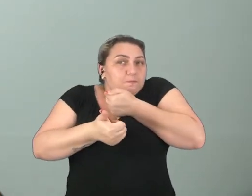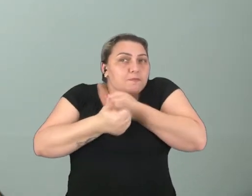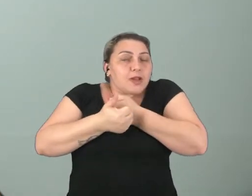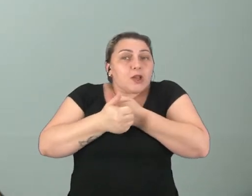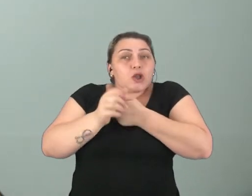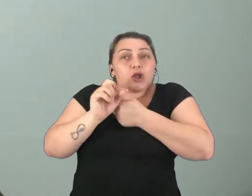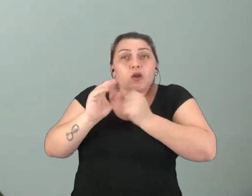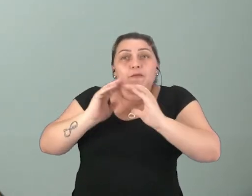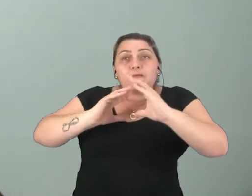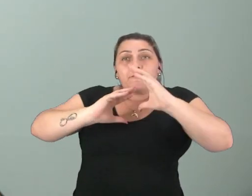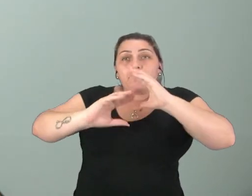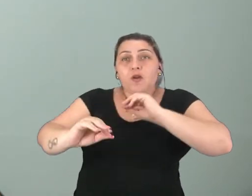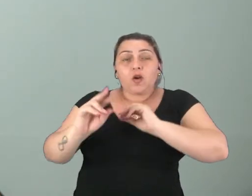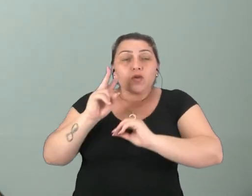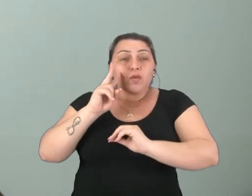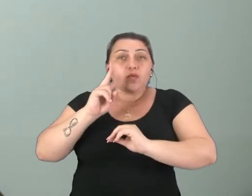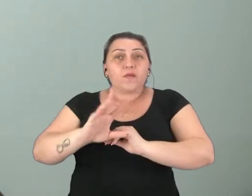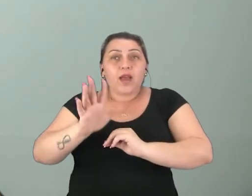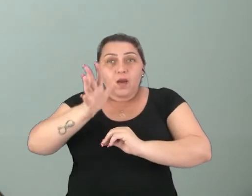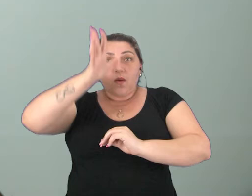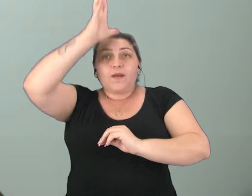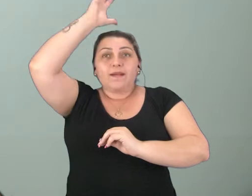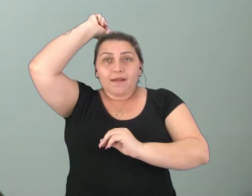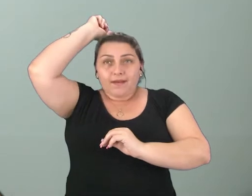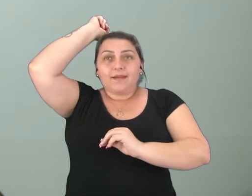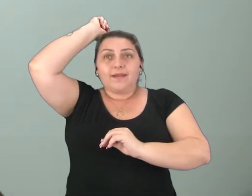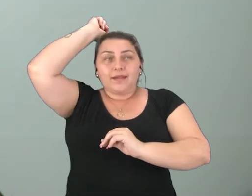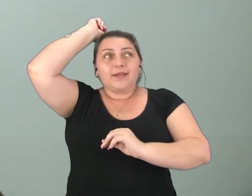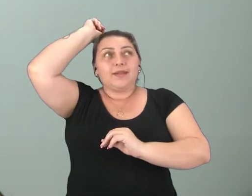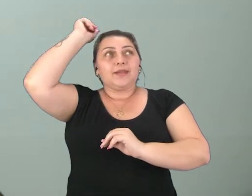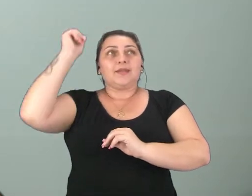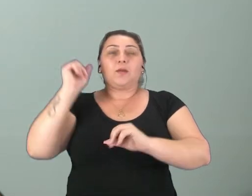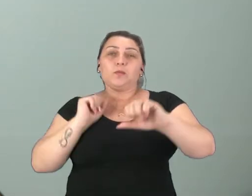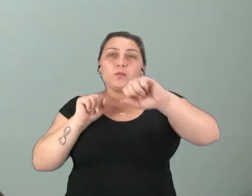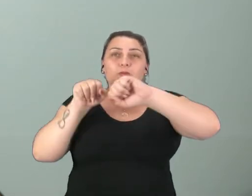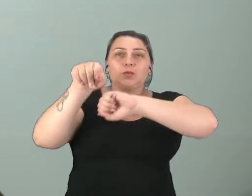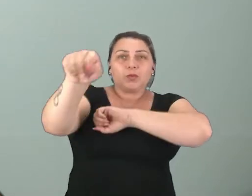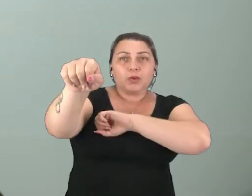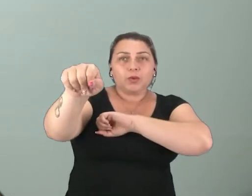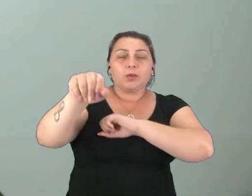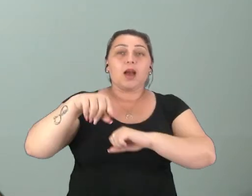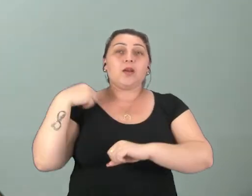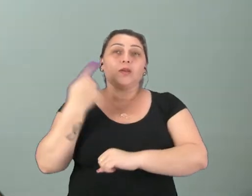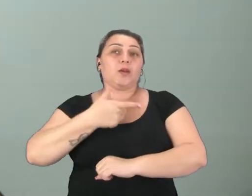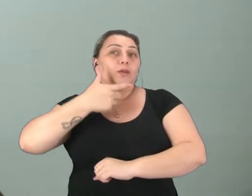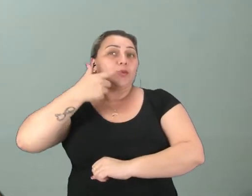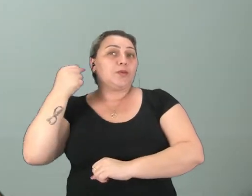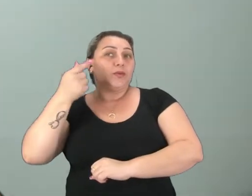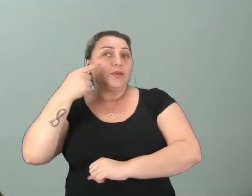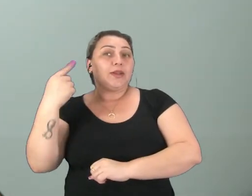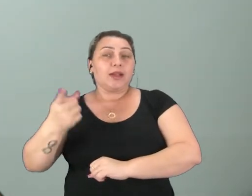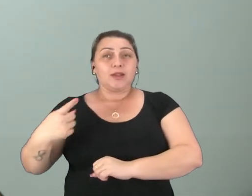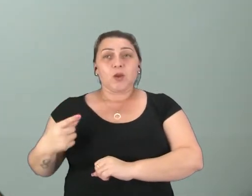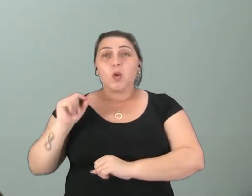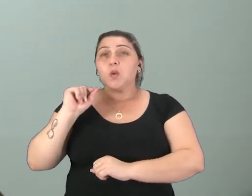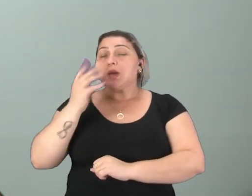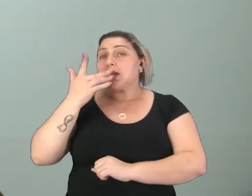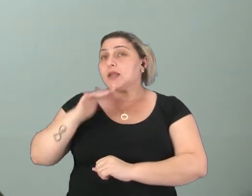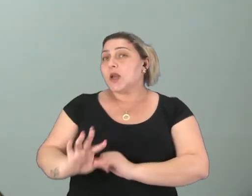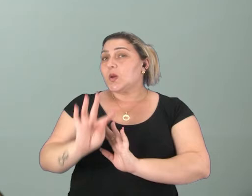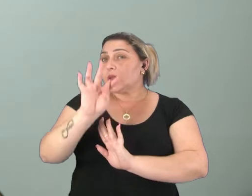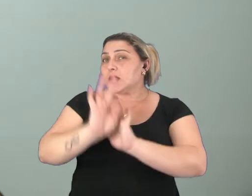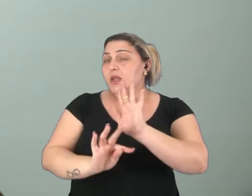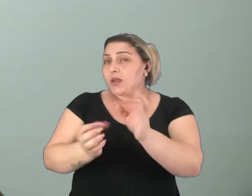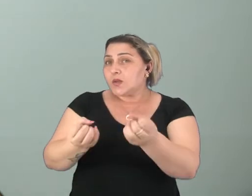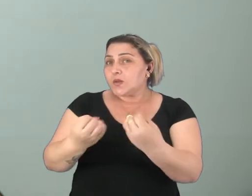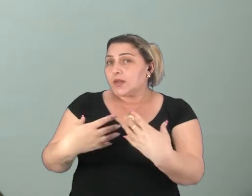E ele só foge quando o galo então aparece como um super-herói. para o nosso ratinho. Então, crianças, o que esse texto quer